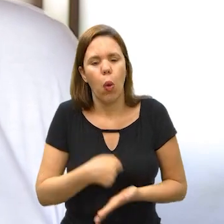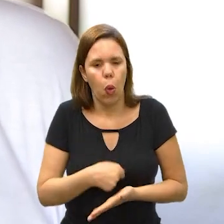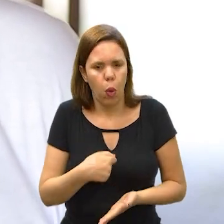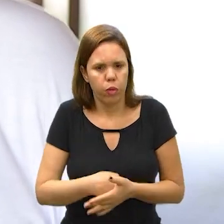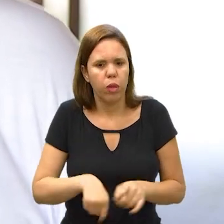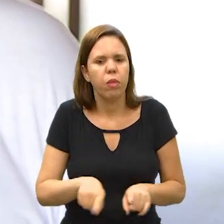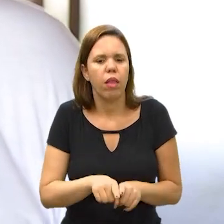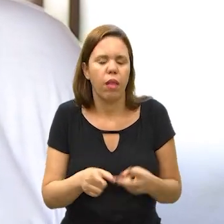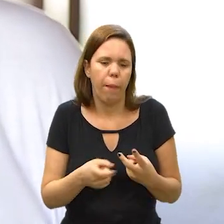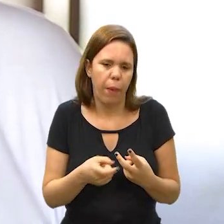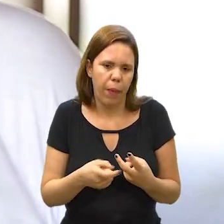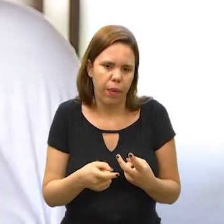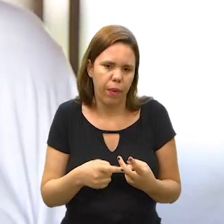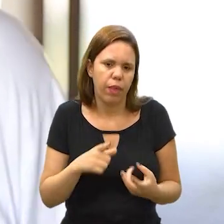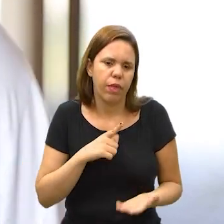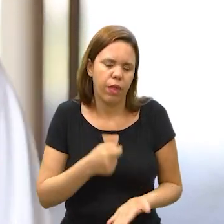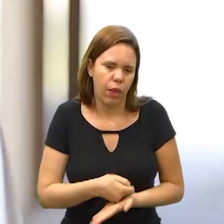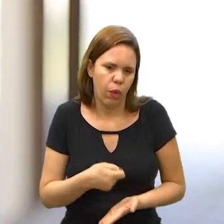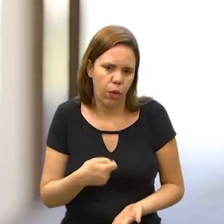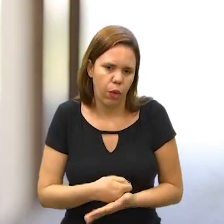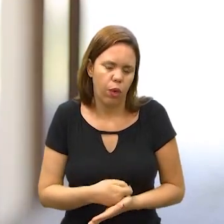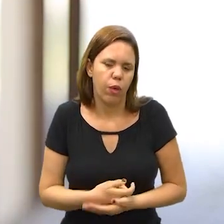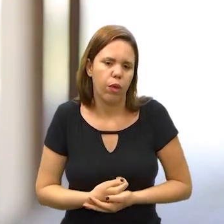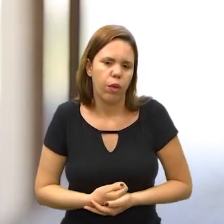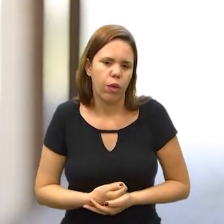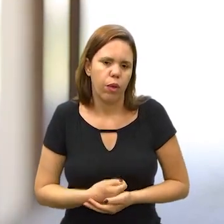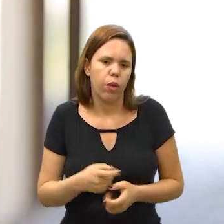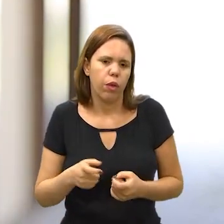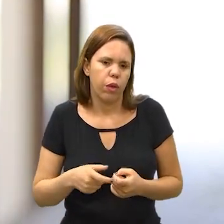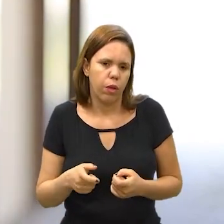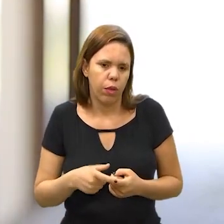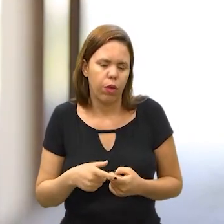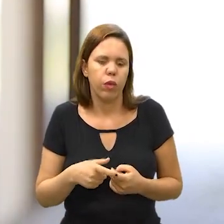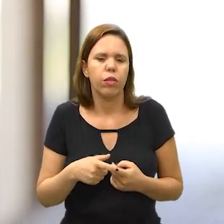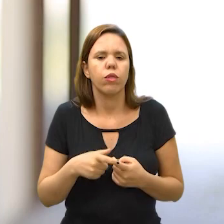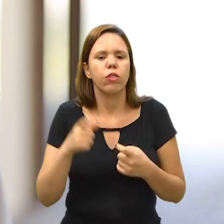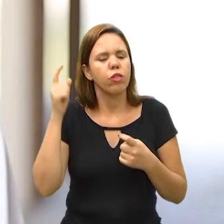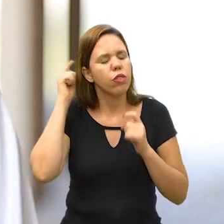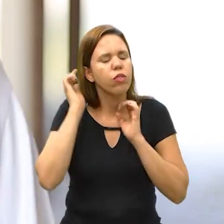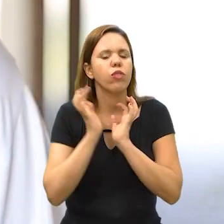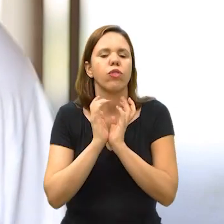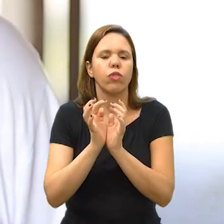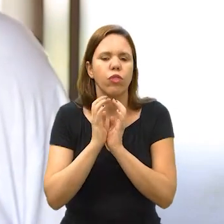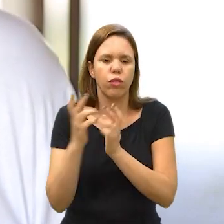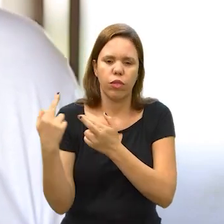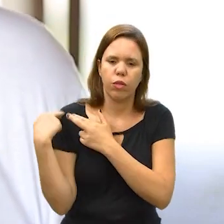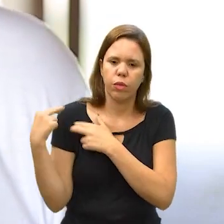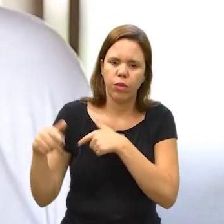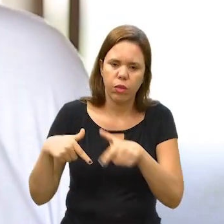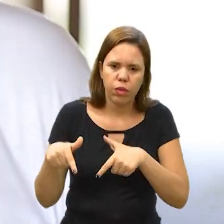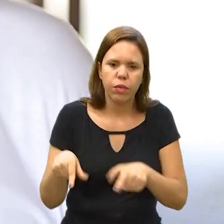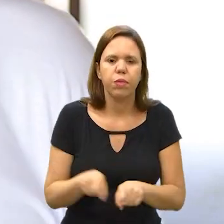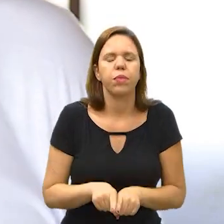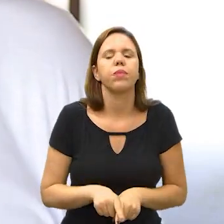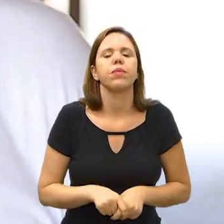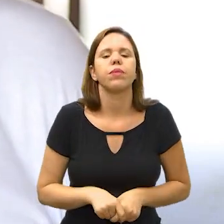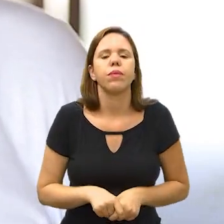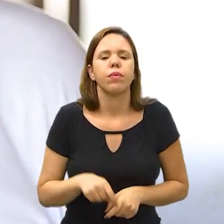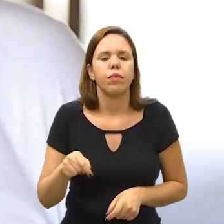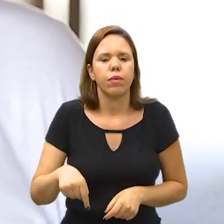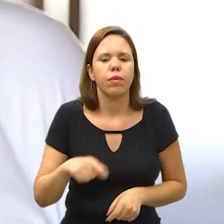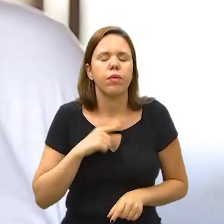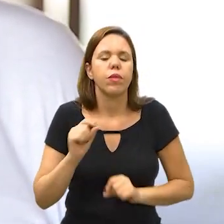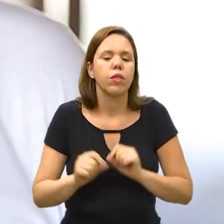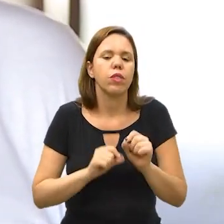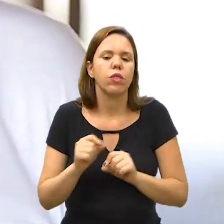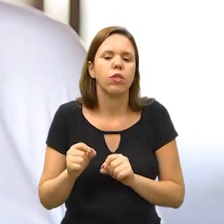a ter um médico veterinário, somos obrigados a ter um médico neurologista responsável pelo trabalho também, que aqui